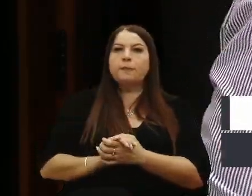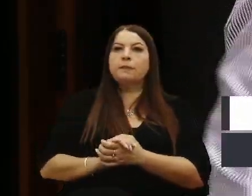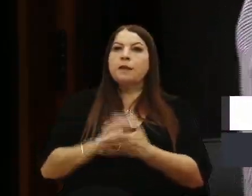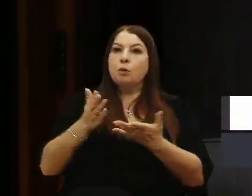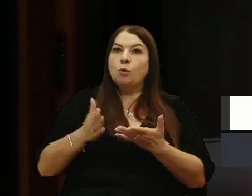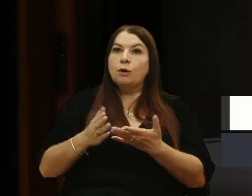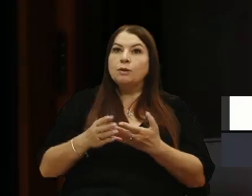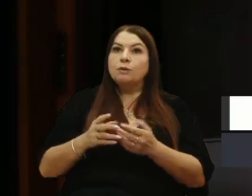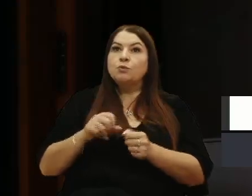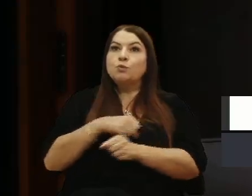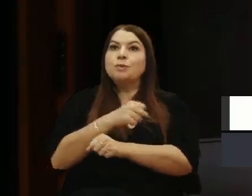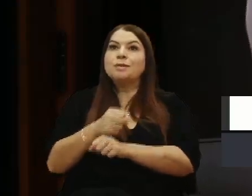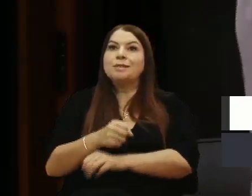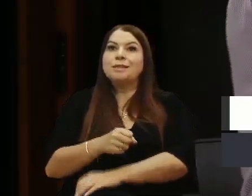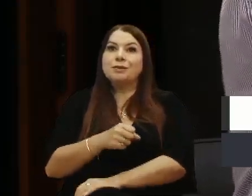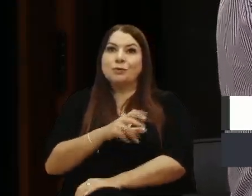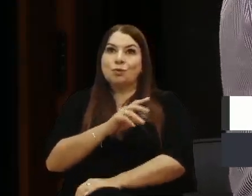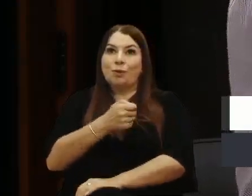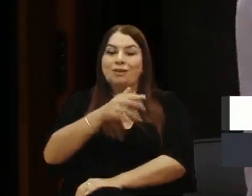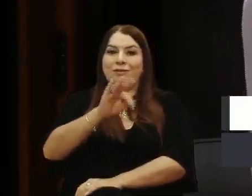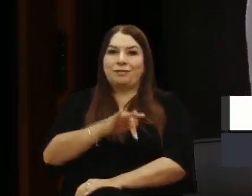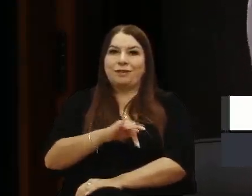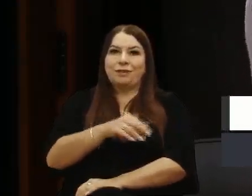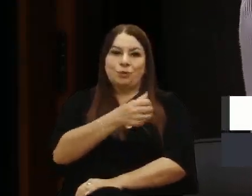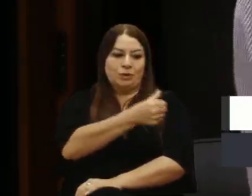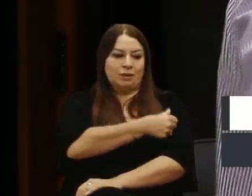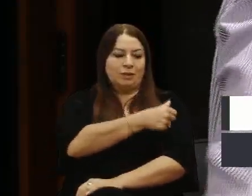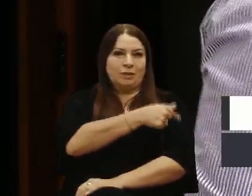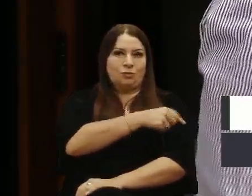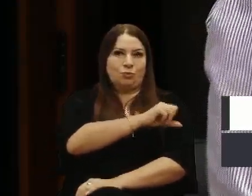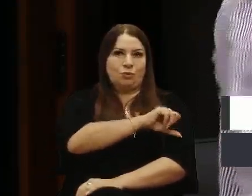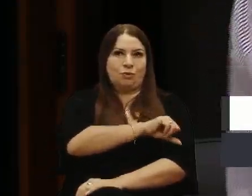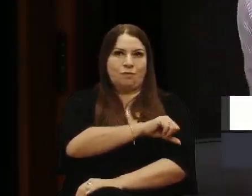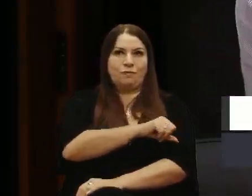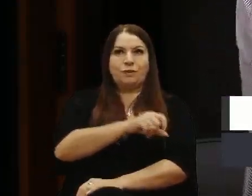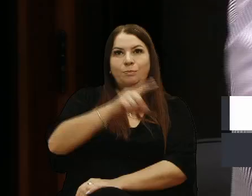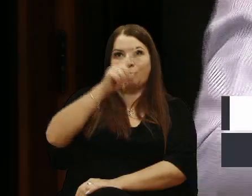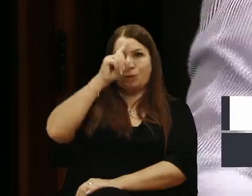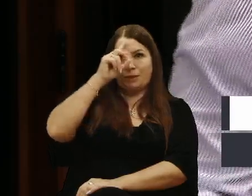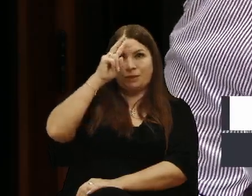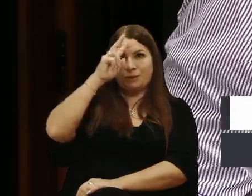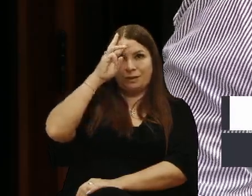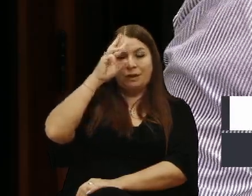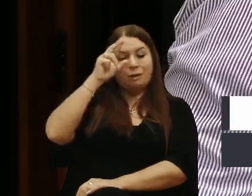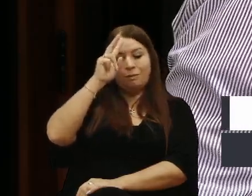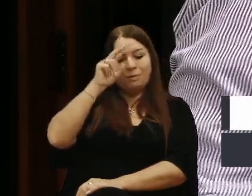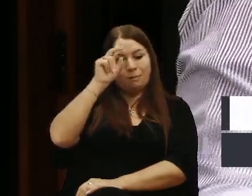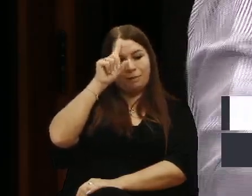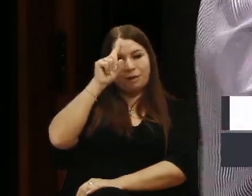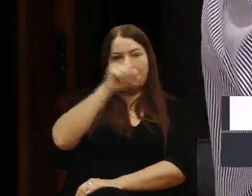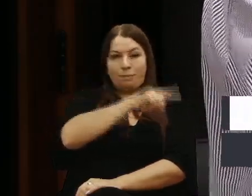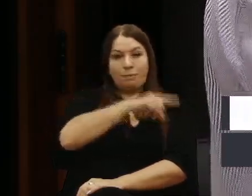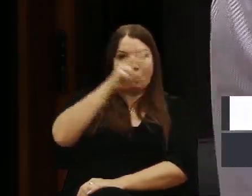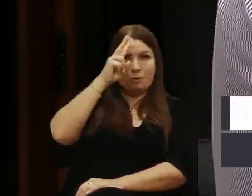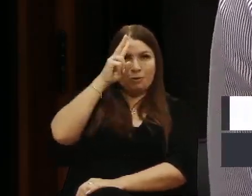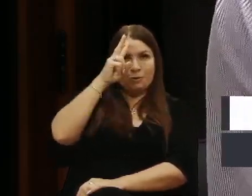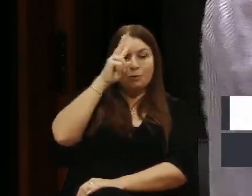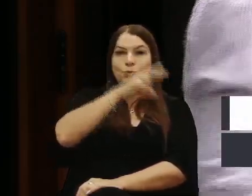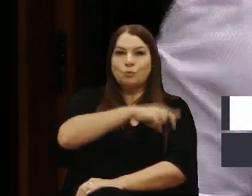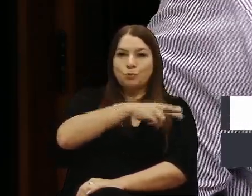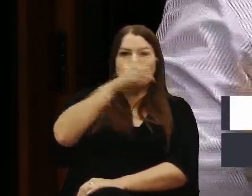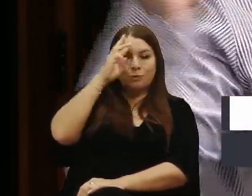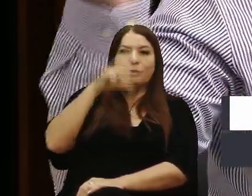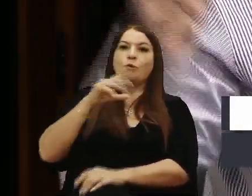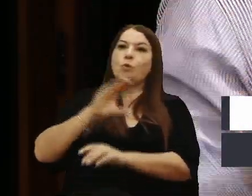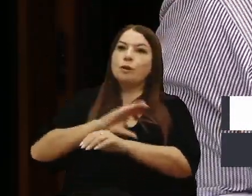nos anos finais, a cada trimestre, do 6º ao 9º, do 1º ao 3º do ensino médio, reunião dos prof, com direção,